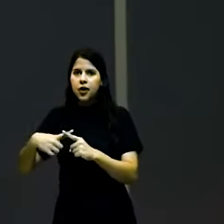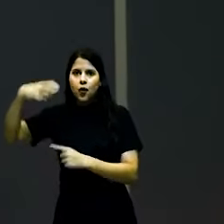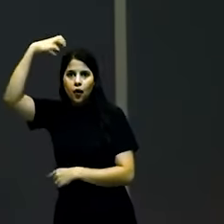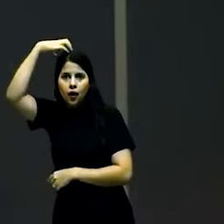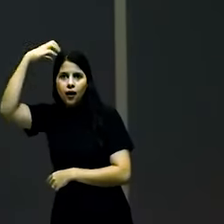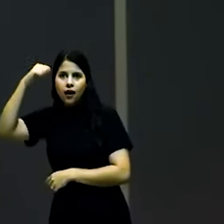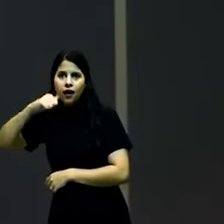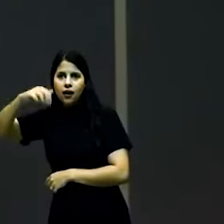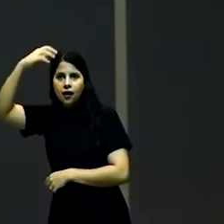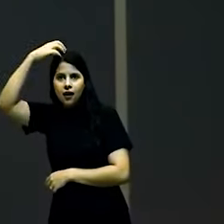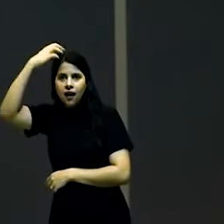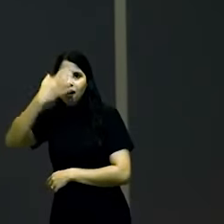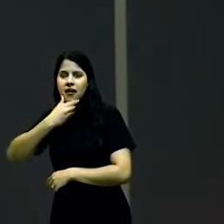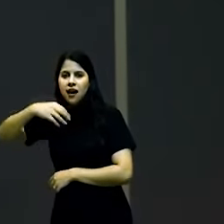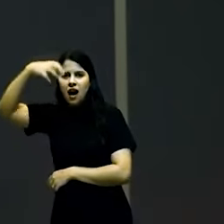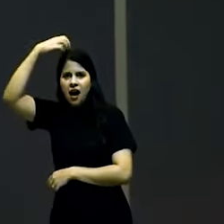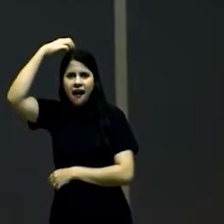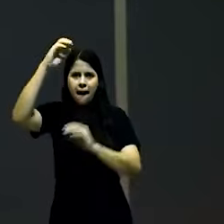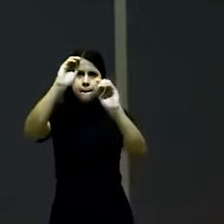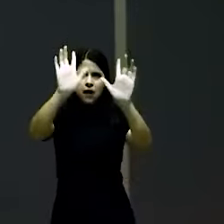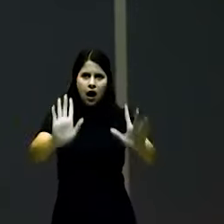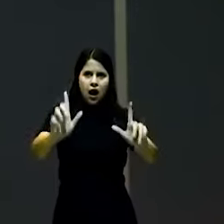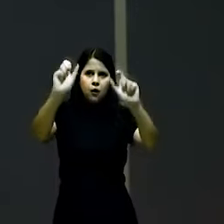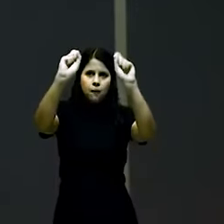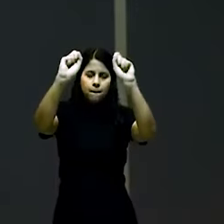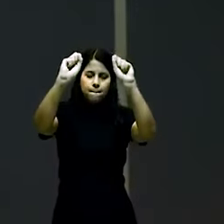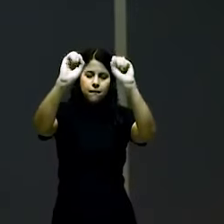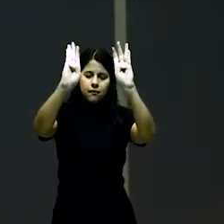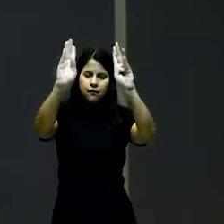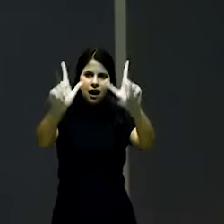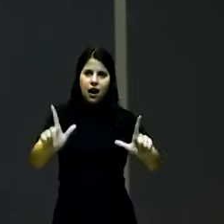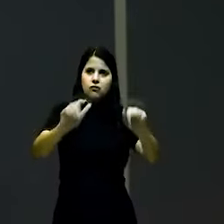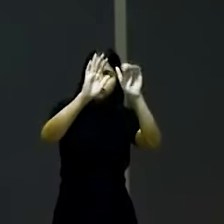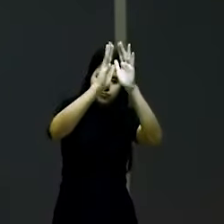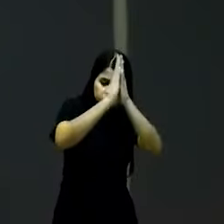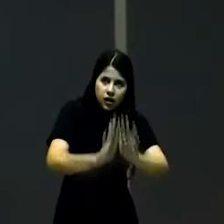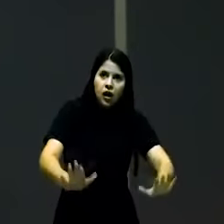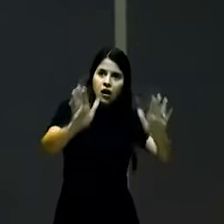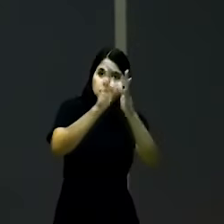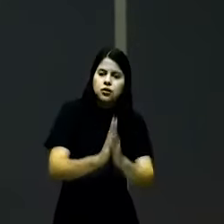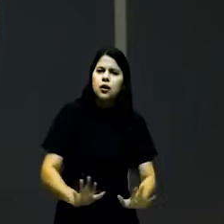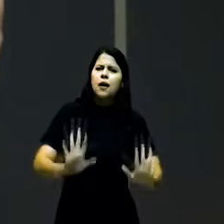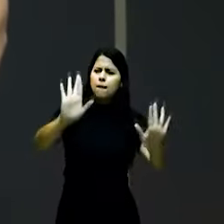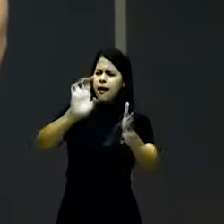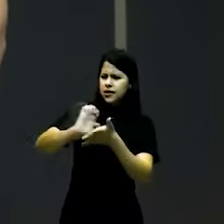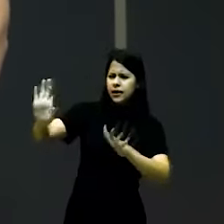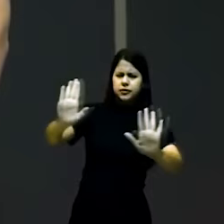Mas Elias diz: fique tranquilo, vocês vão ver o que Deus vai fazer, o que o Deus verdadeiro vai fazer nesse